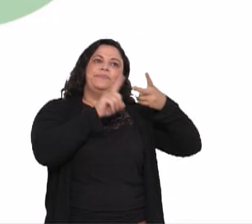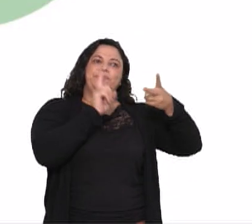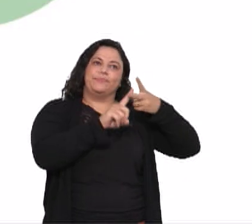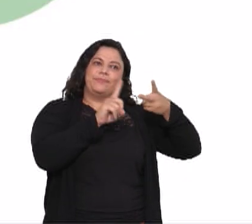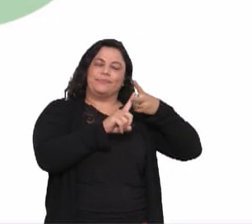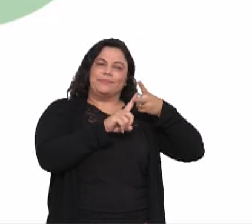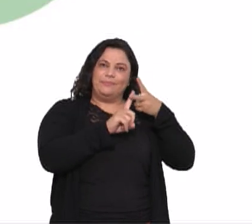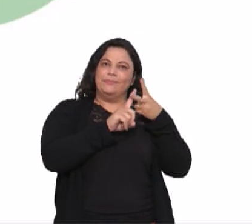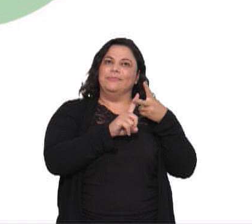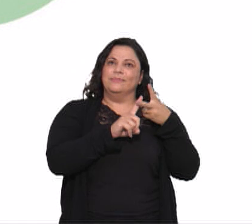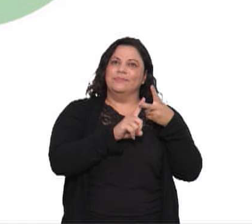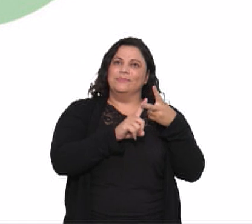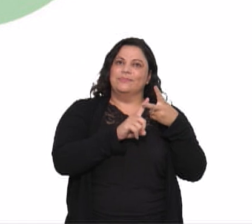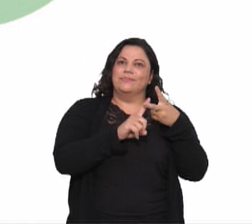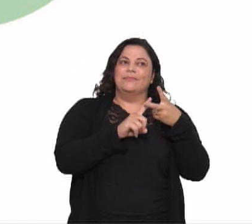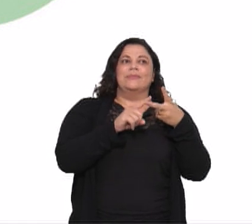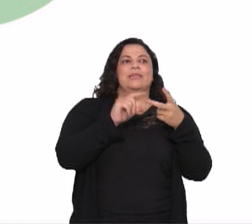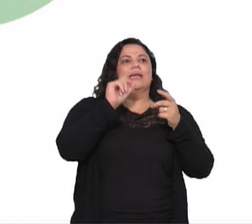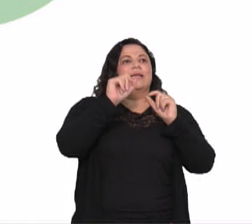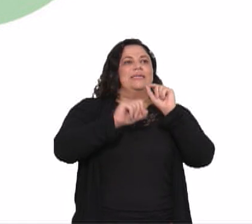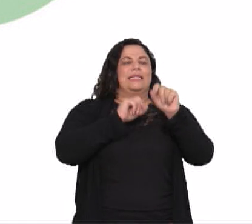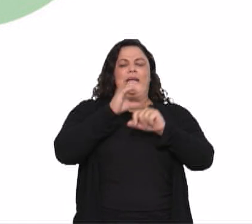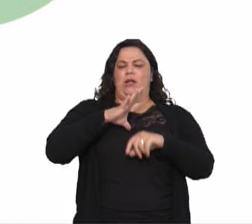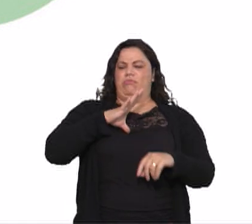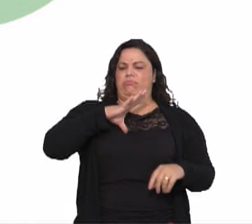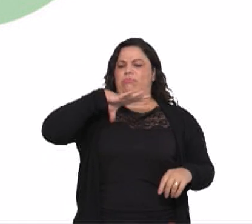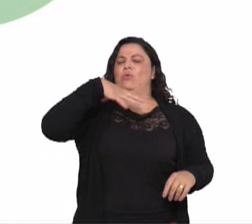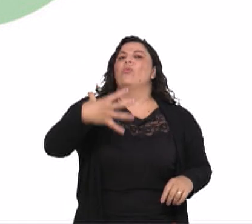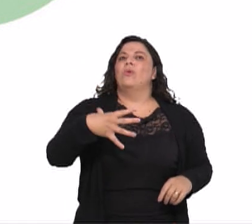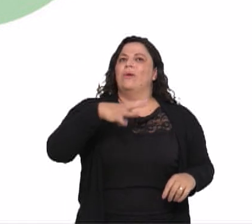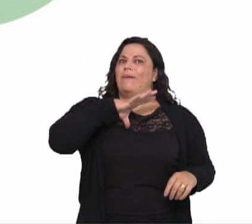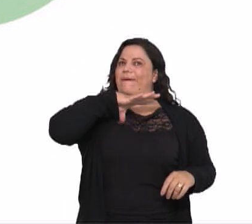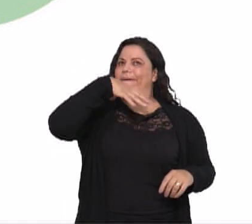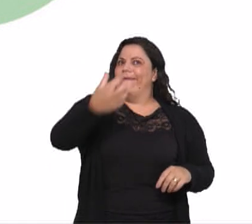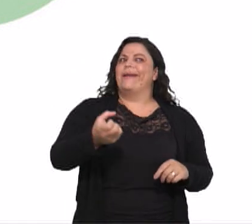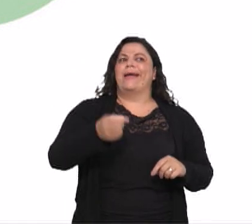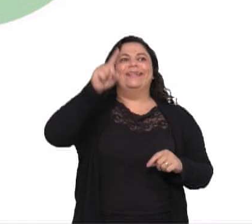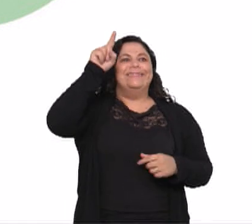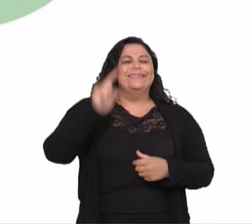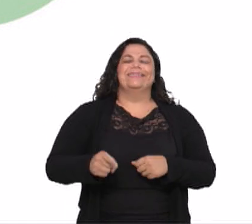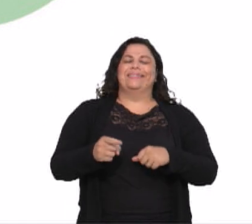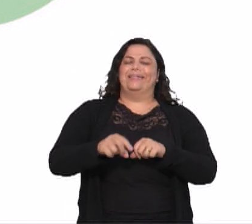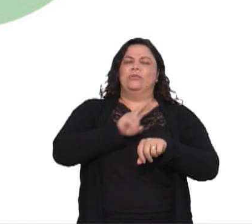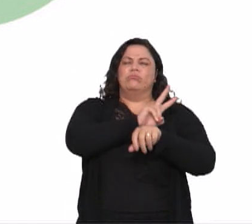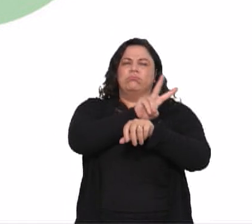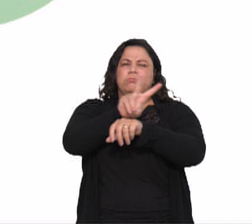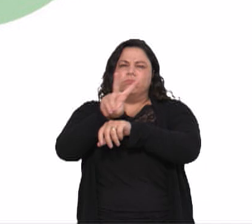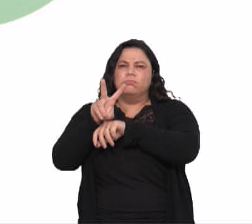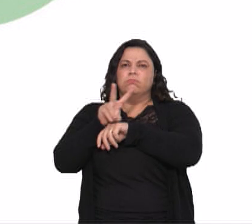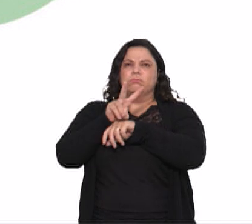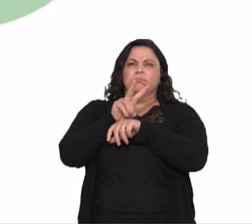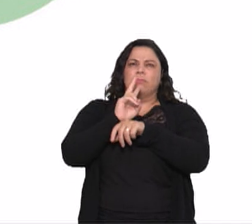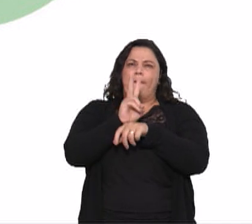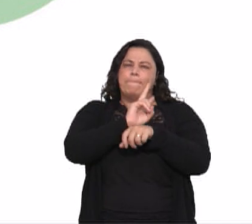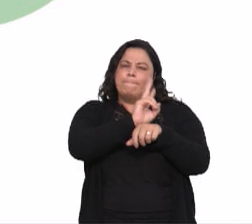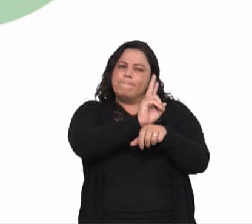alma, justamente a virtude da coragem, né? Esses deveriam ser os protetores da cidade, né? Os guardiões, aqueles que vão